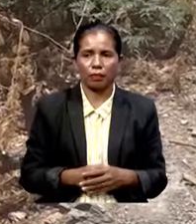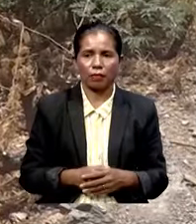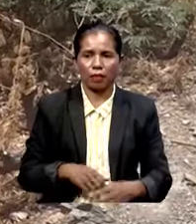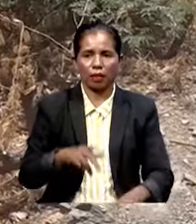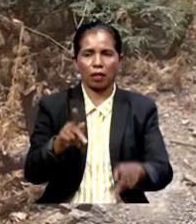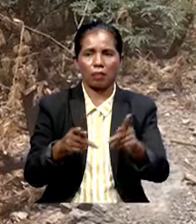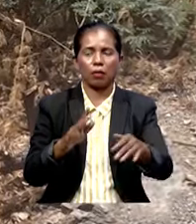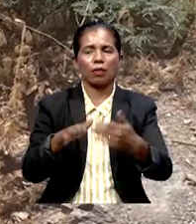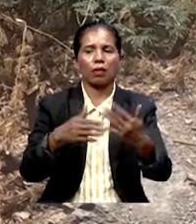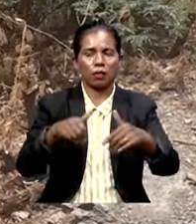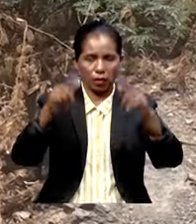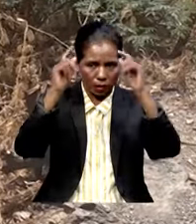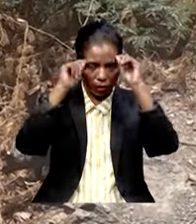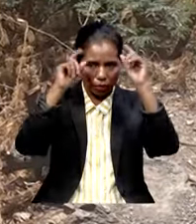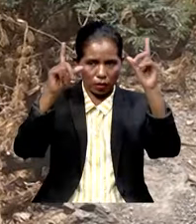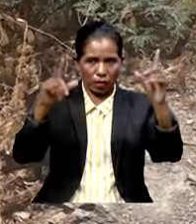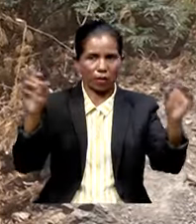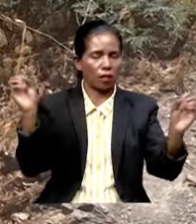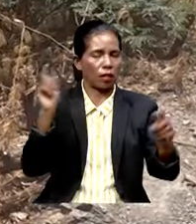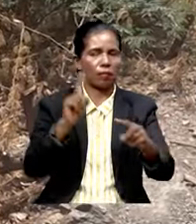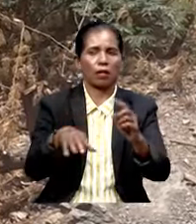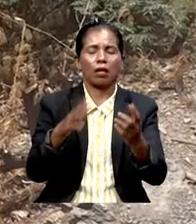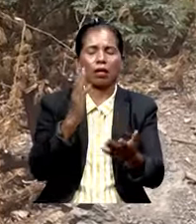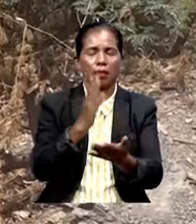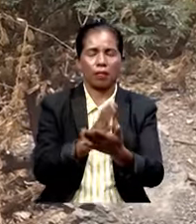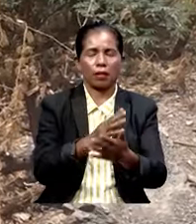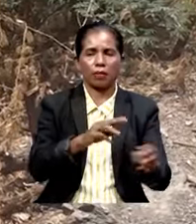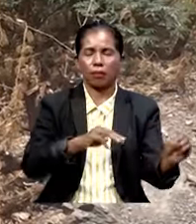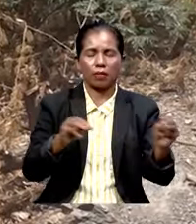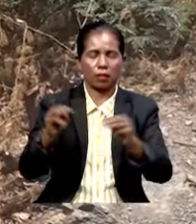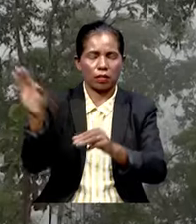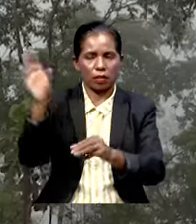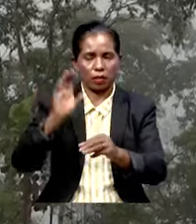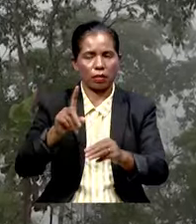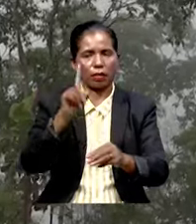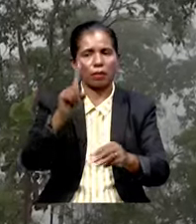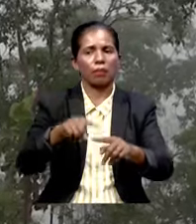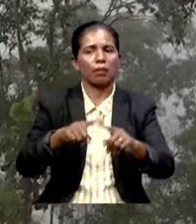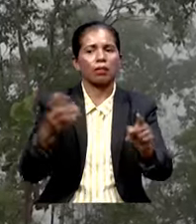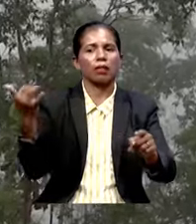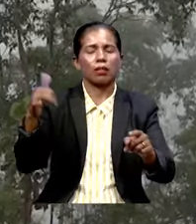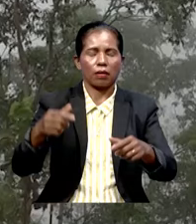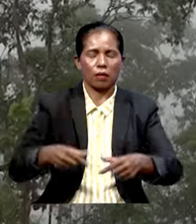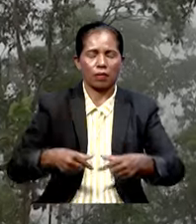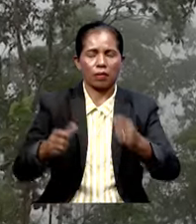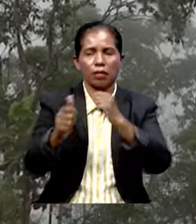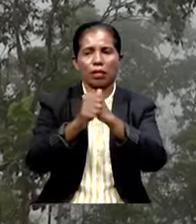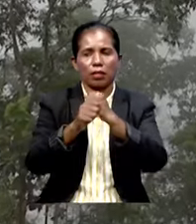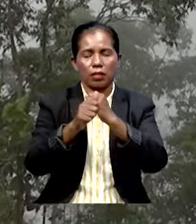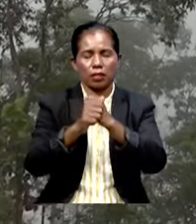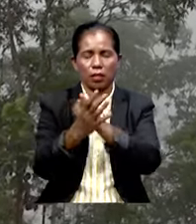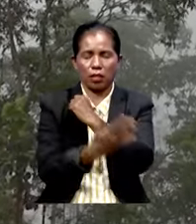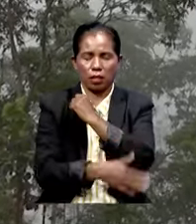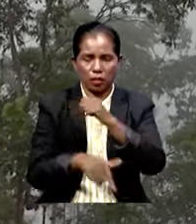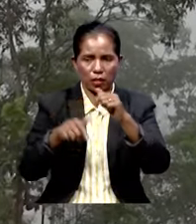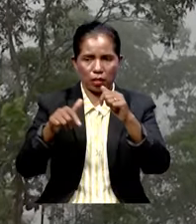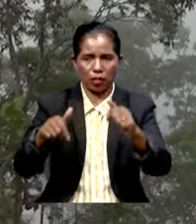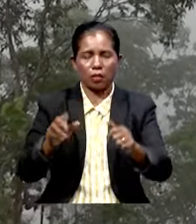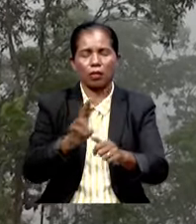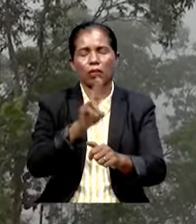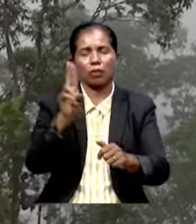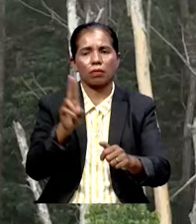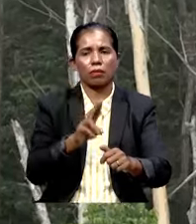Comunidade sira iha Timor-Leste la bele hapara mudança climática ne mesak, mai be sira bele foti ação iha railaran, ho dizer